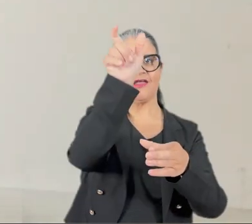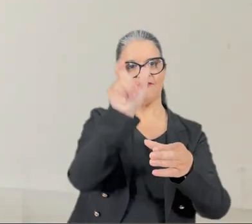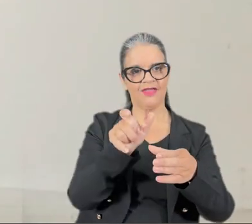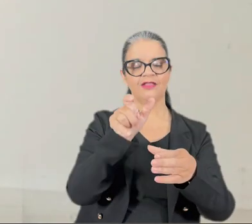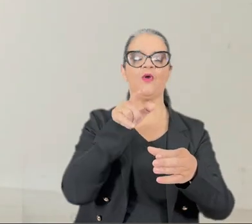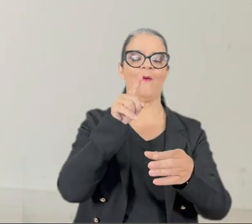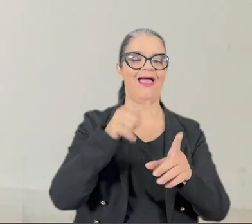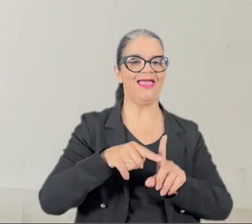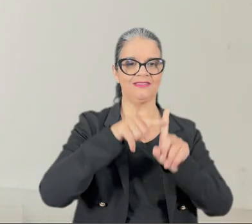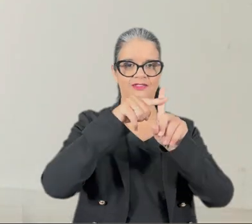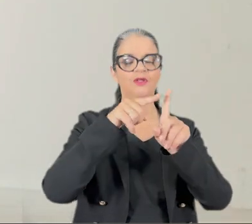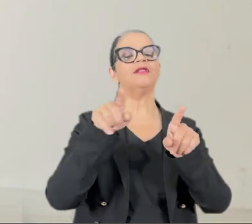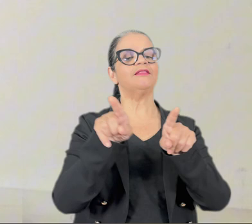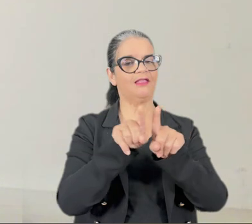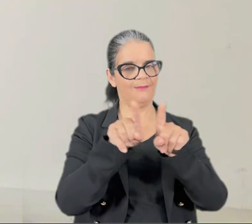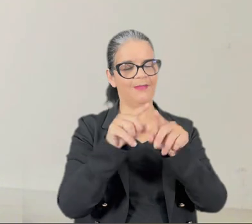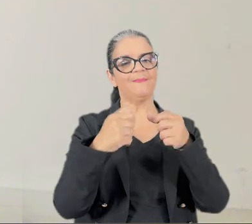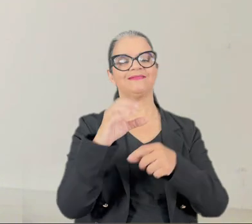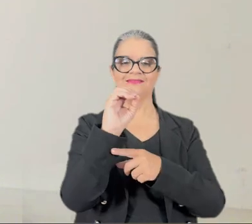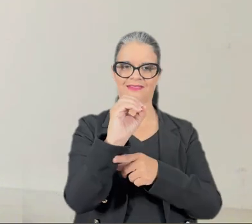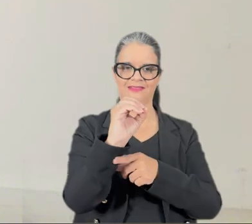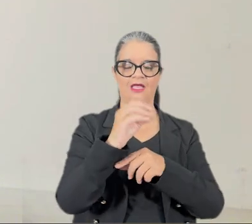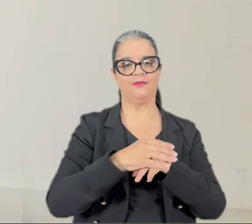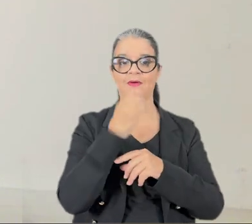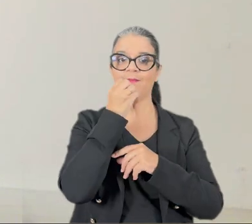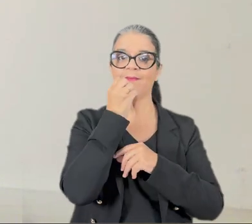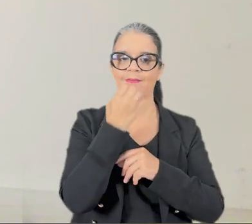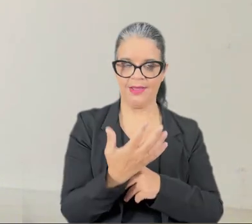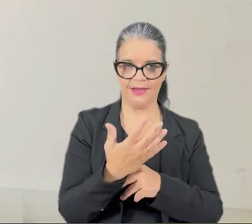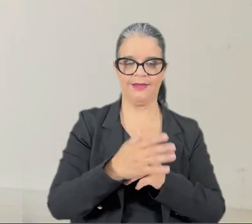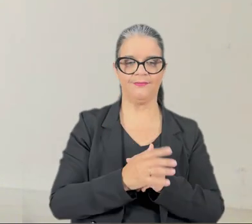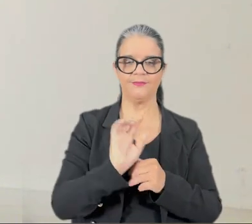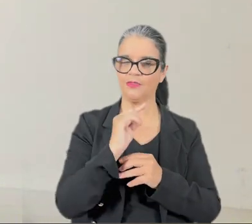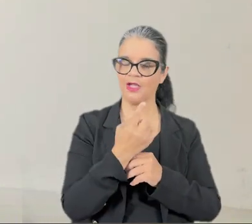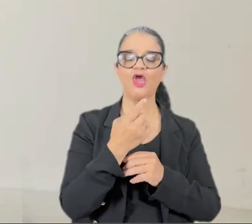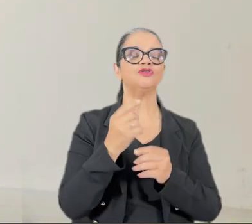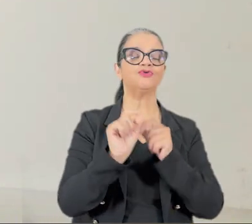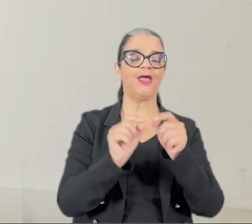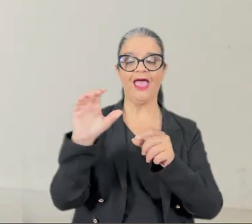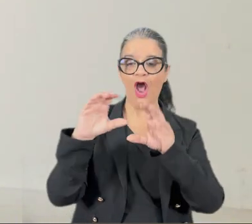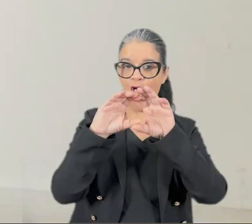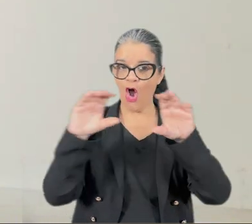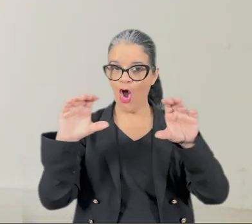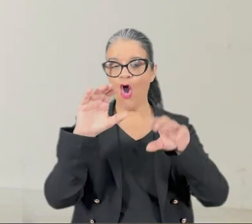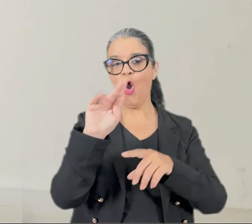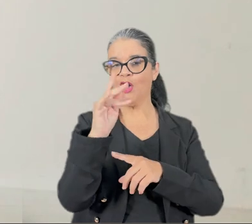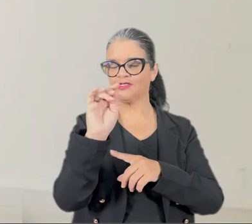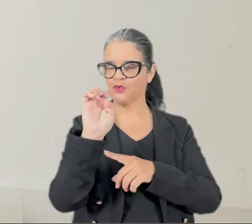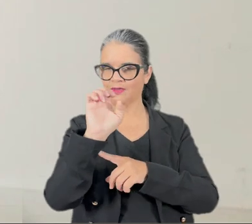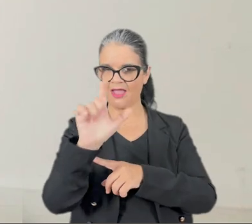vertical, essa soma vetorial também tem que dar zero. Bem, na horizontal,